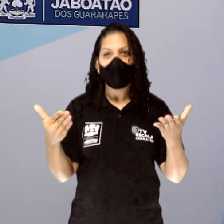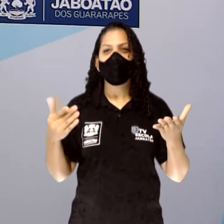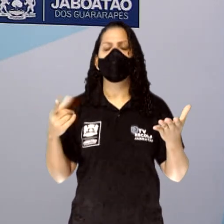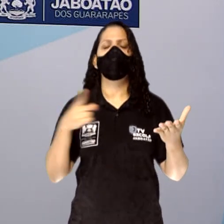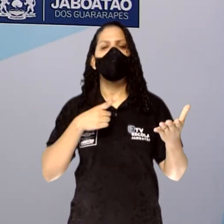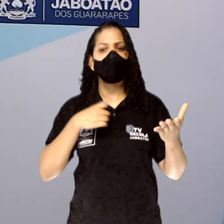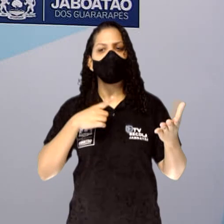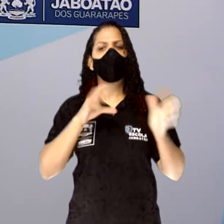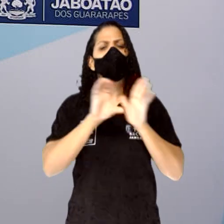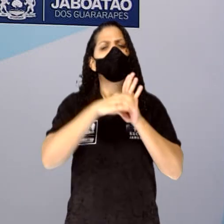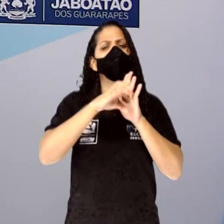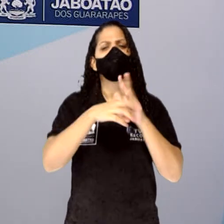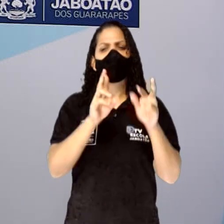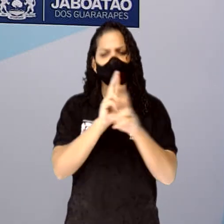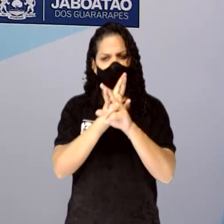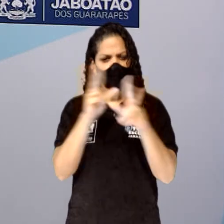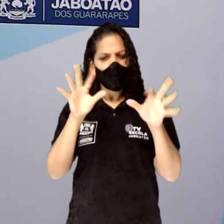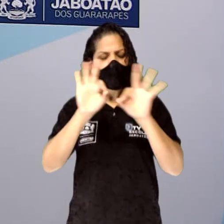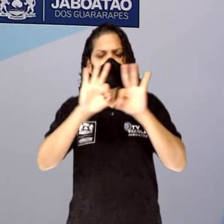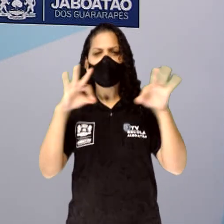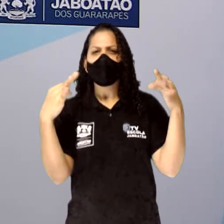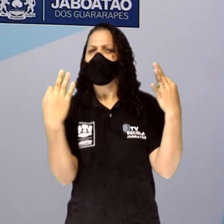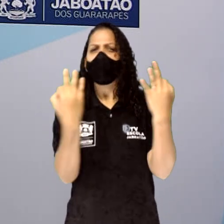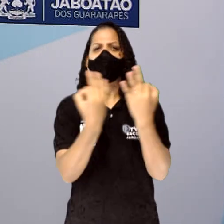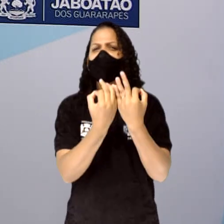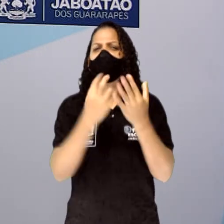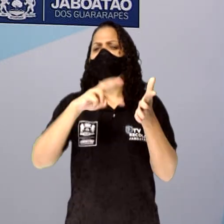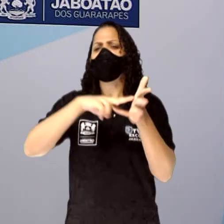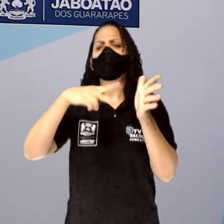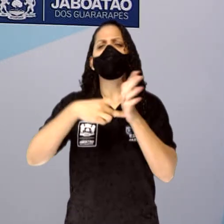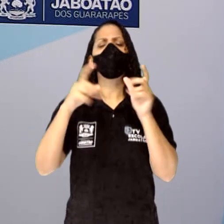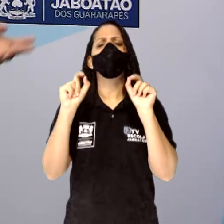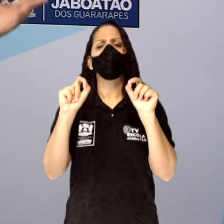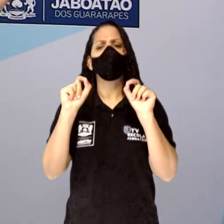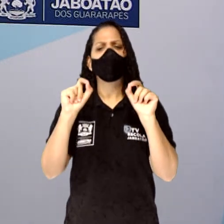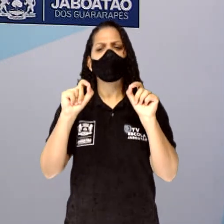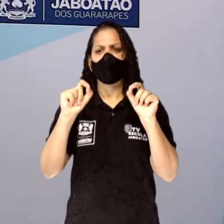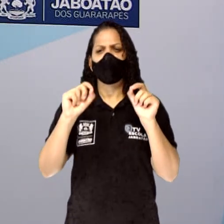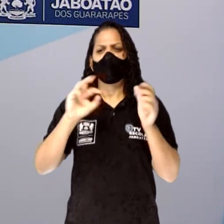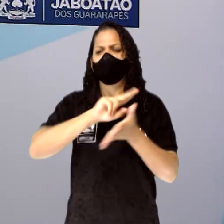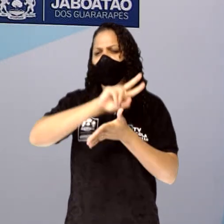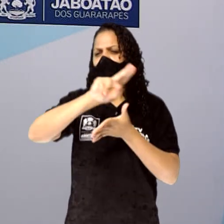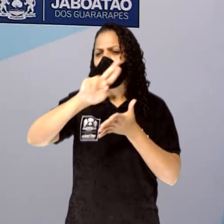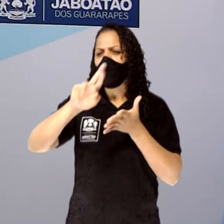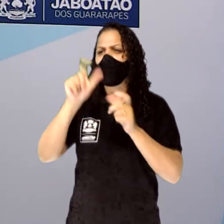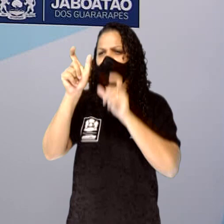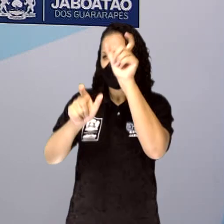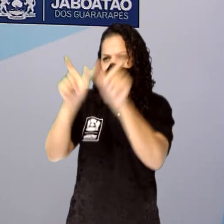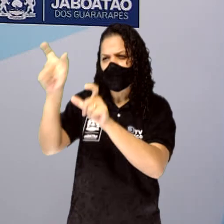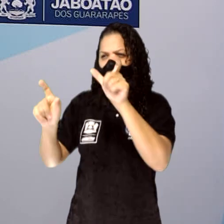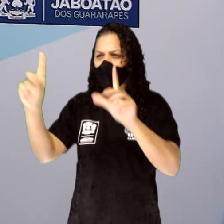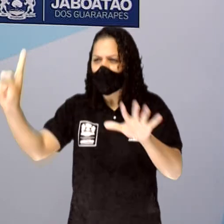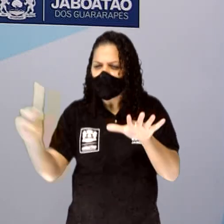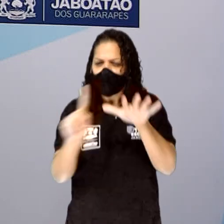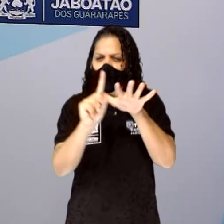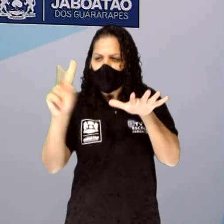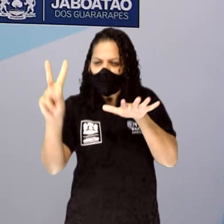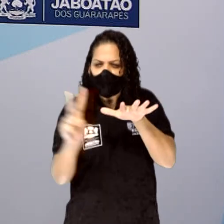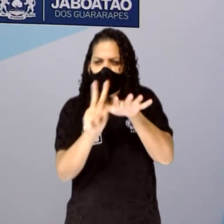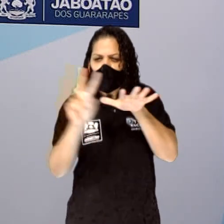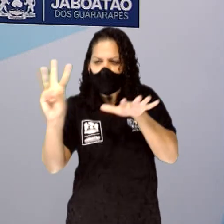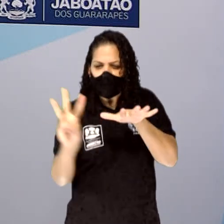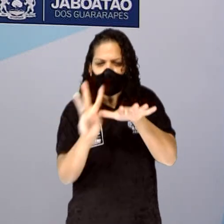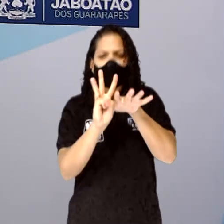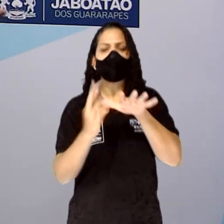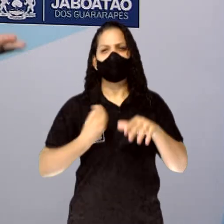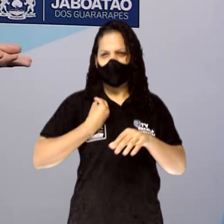diferente de family, né? Family é justamente várias pessoas que a gente vai agregando à nossa vida. Como, por